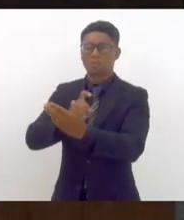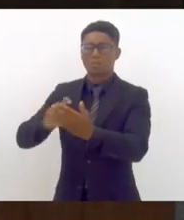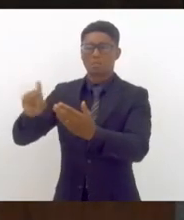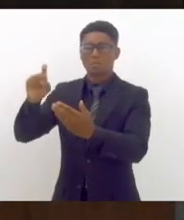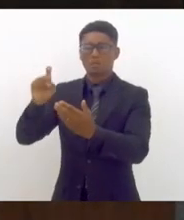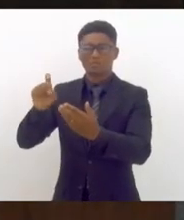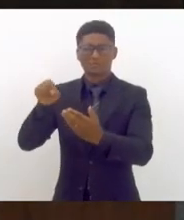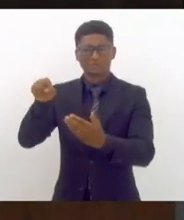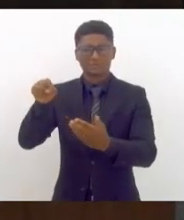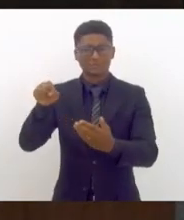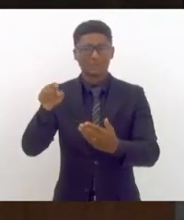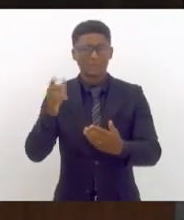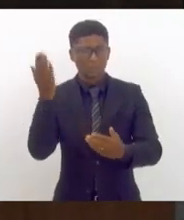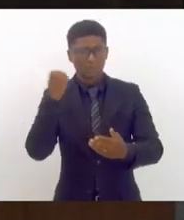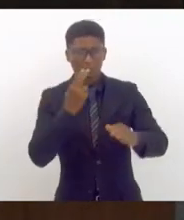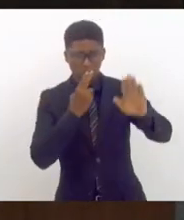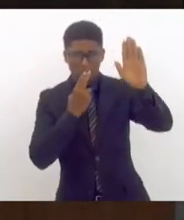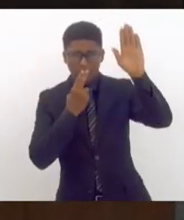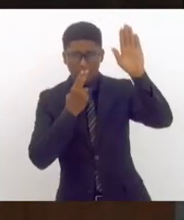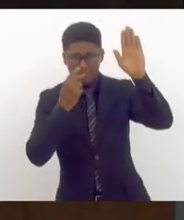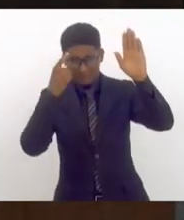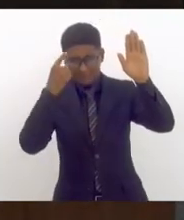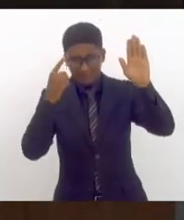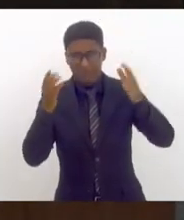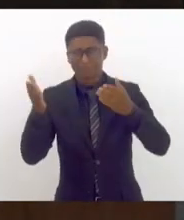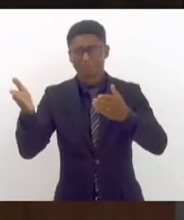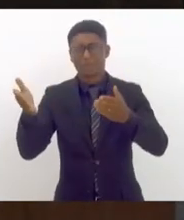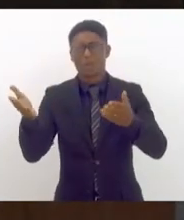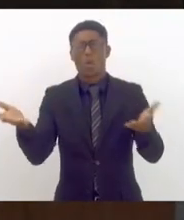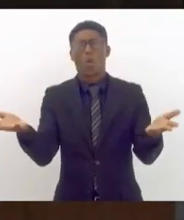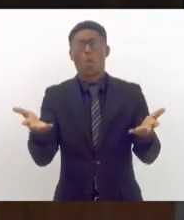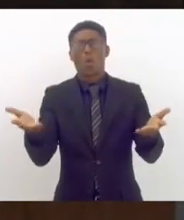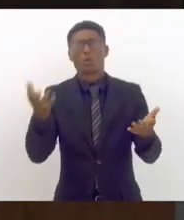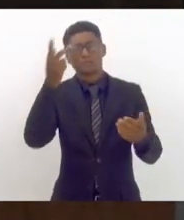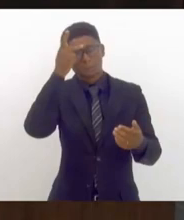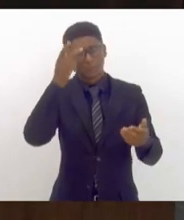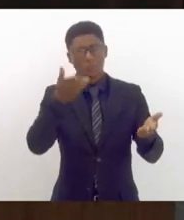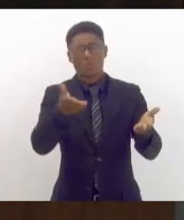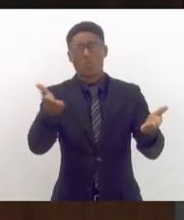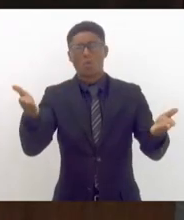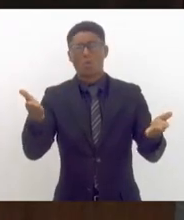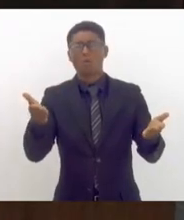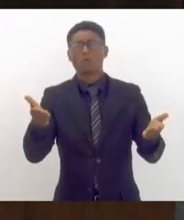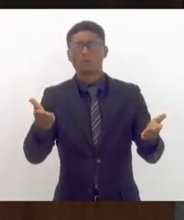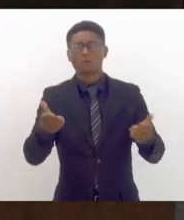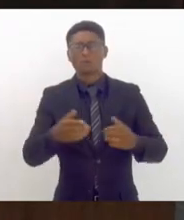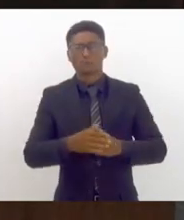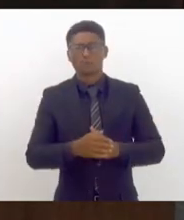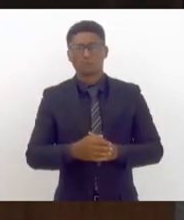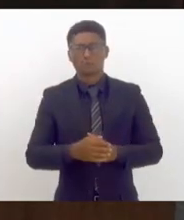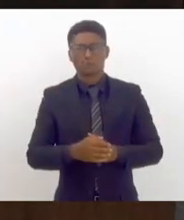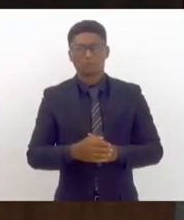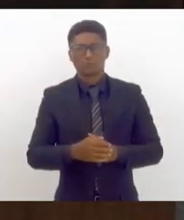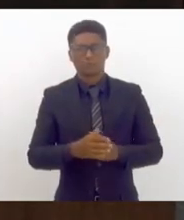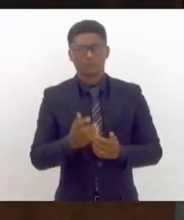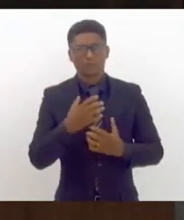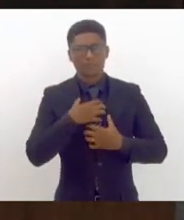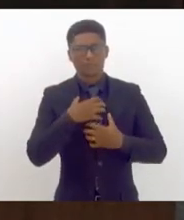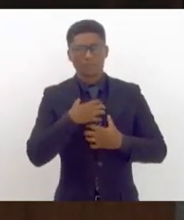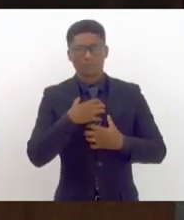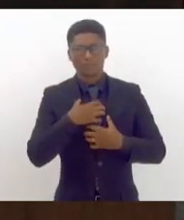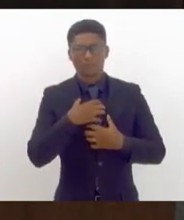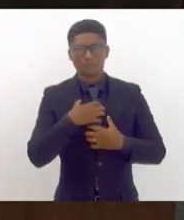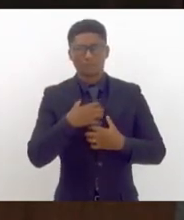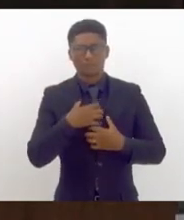viu Hitler fazendo e que hoje as pessoas estão aí se sentindo legitimadas a fazerem esse tipo